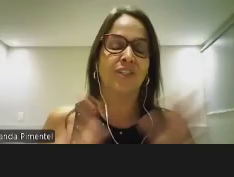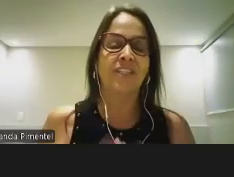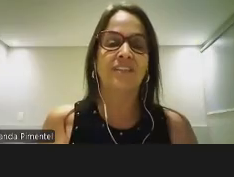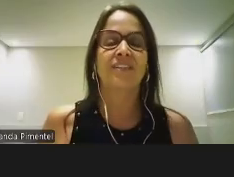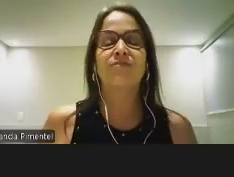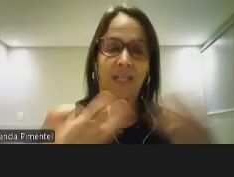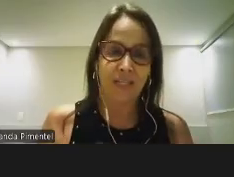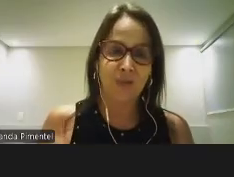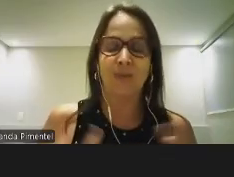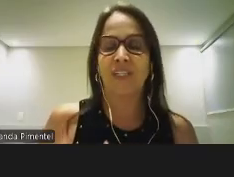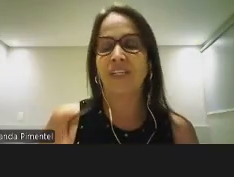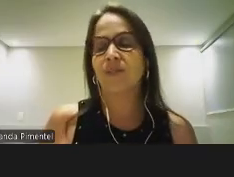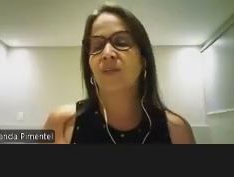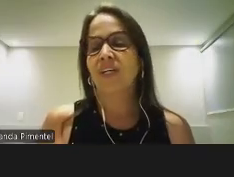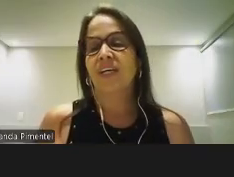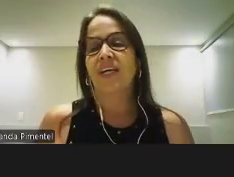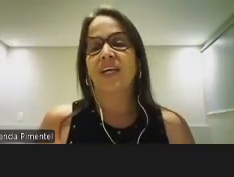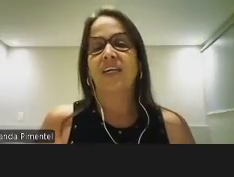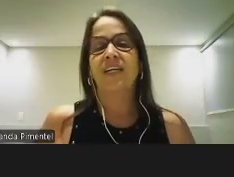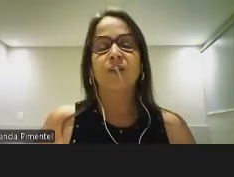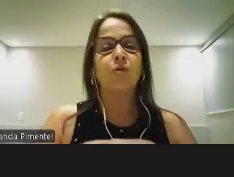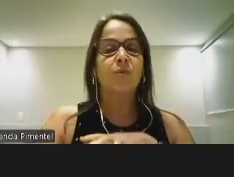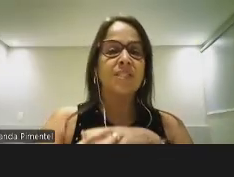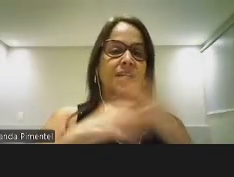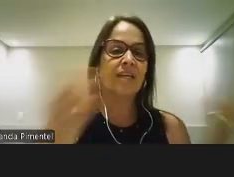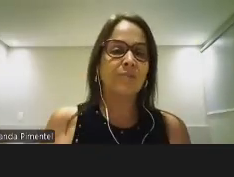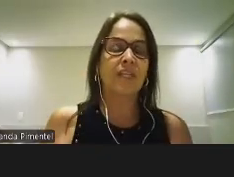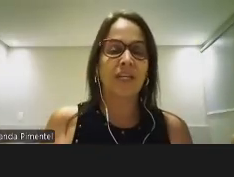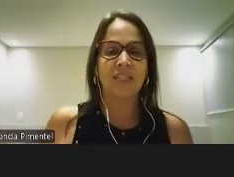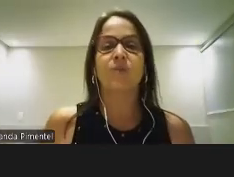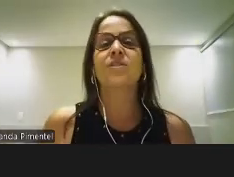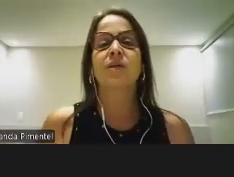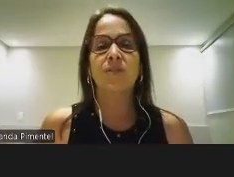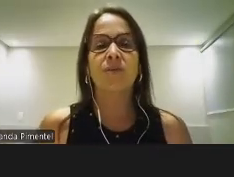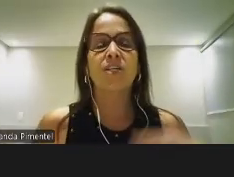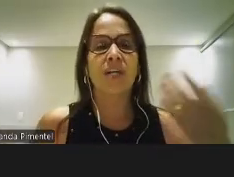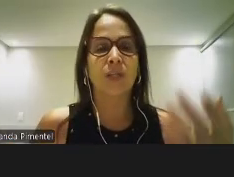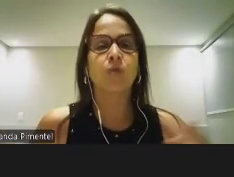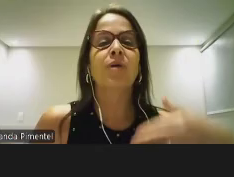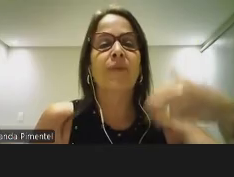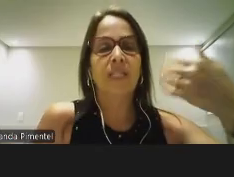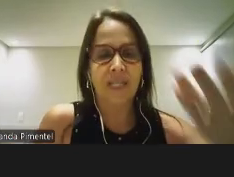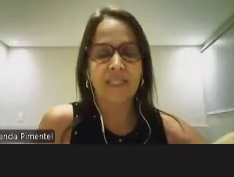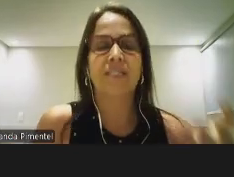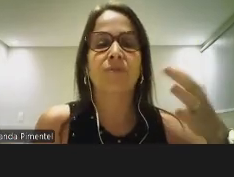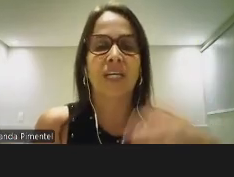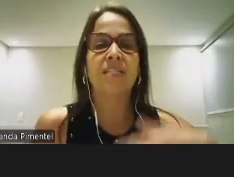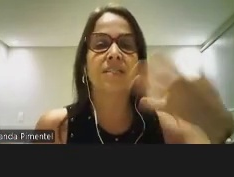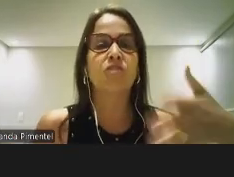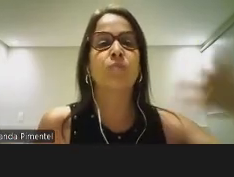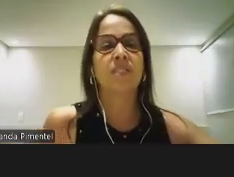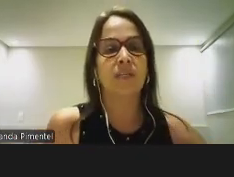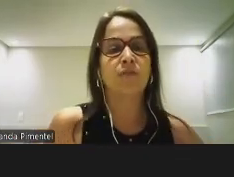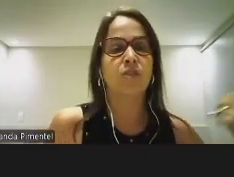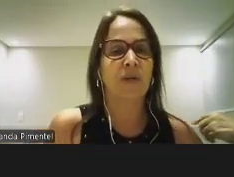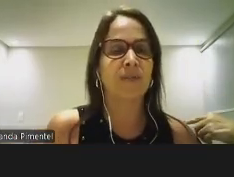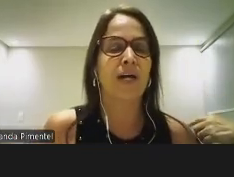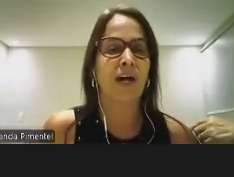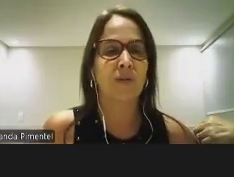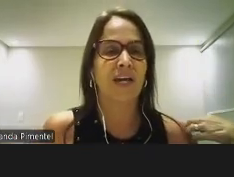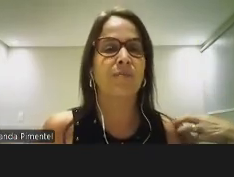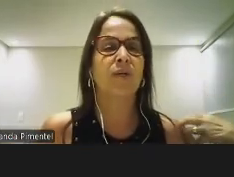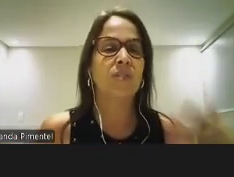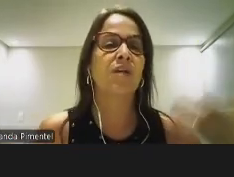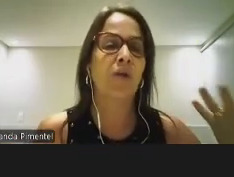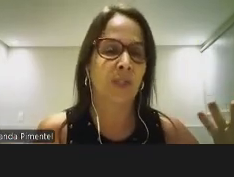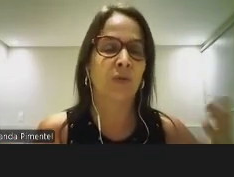mas enfim, falei sobre isso. Ele toma uma série de medicações, inclusive ele já toma medicação dessas específicas